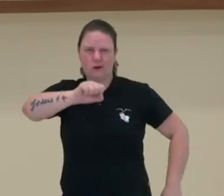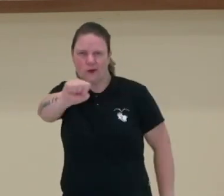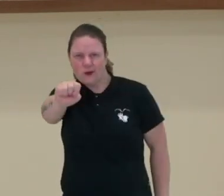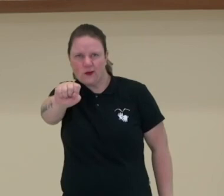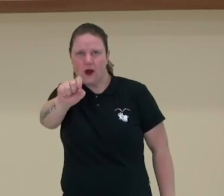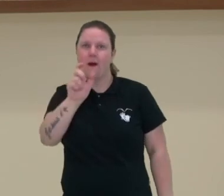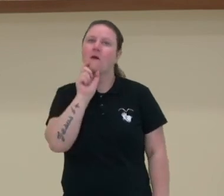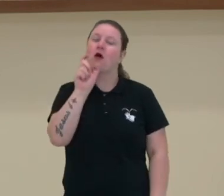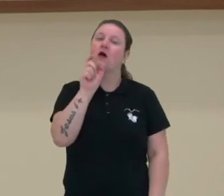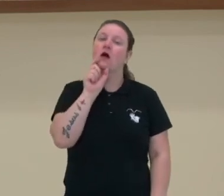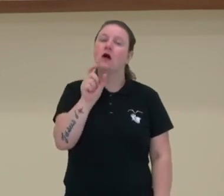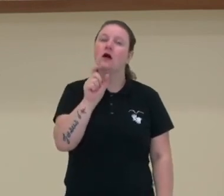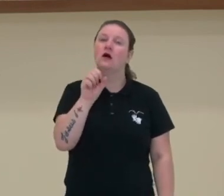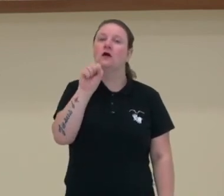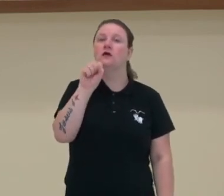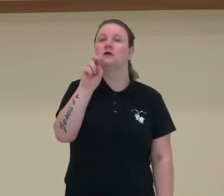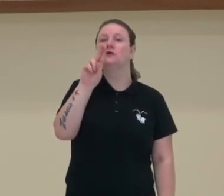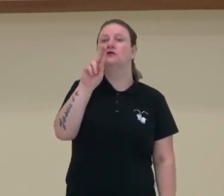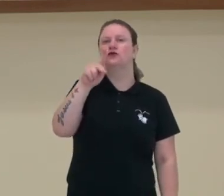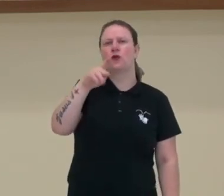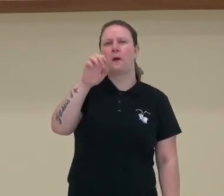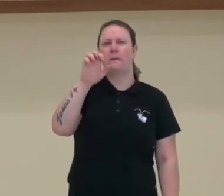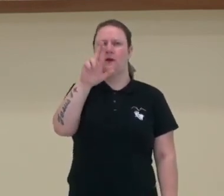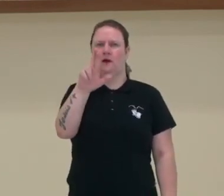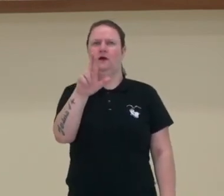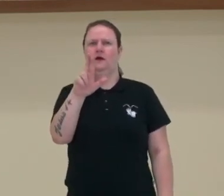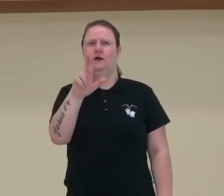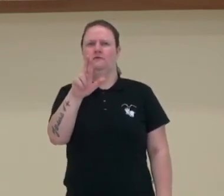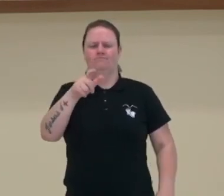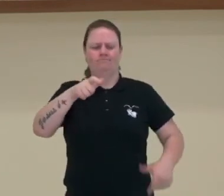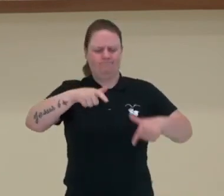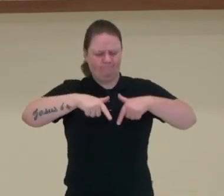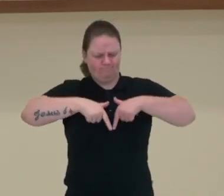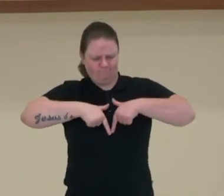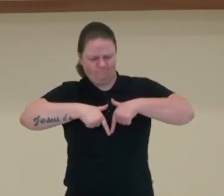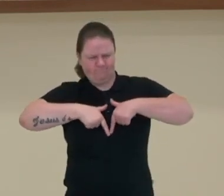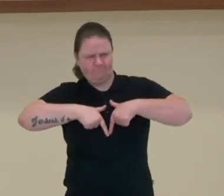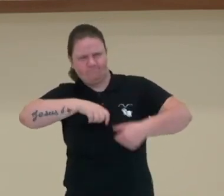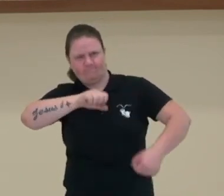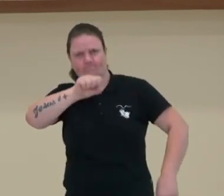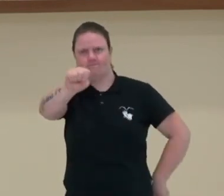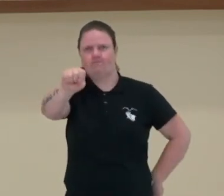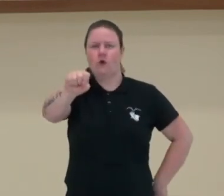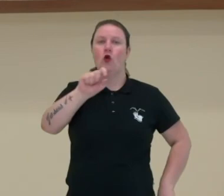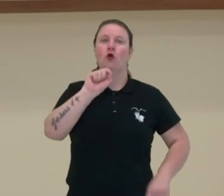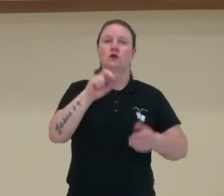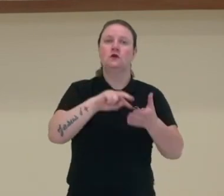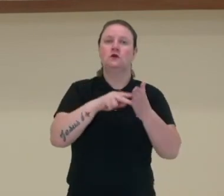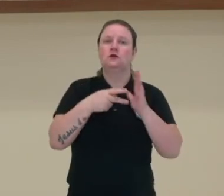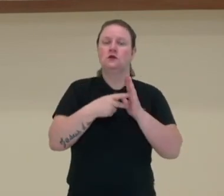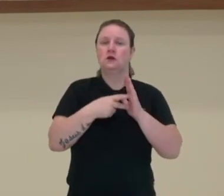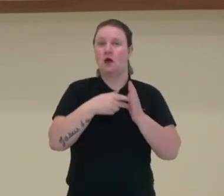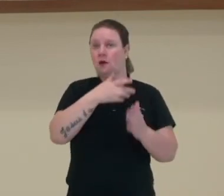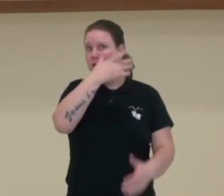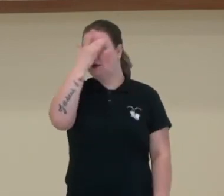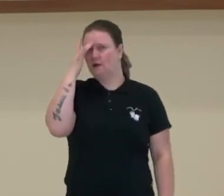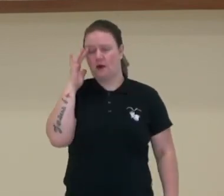palavra, por que ele usou super trabalhador? Para indicar que não está se tratando de um